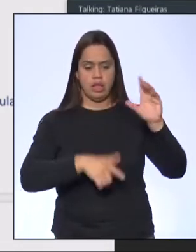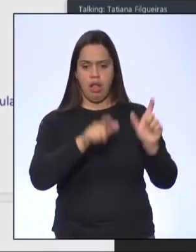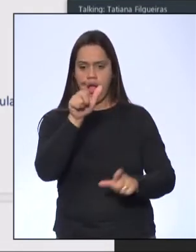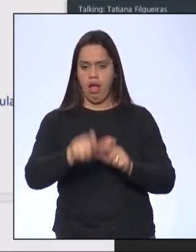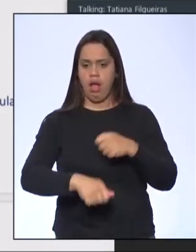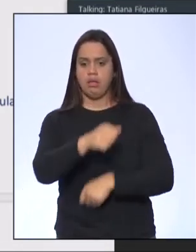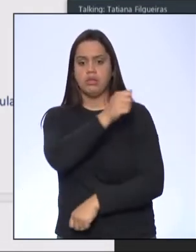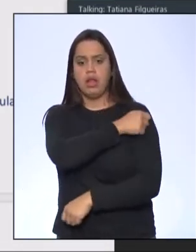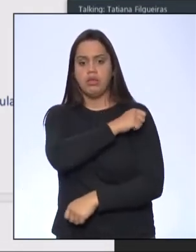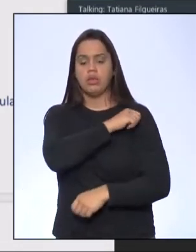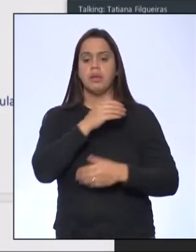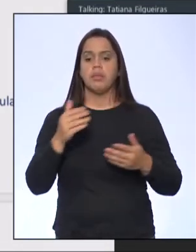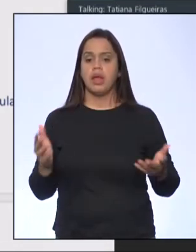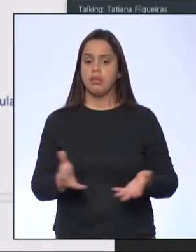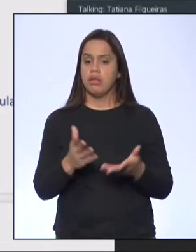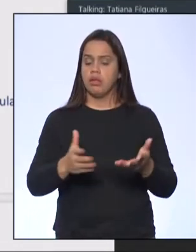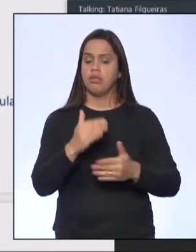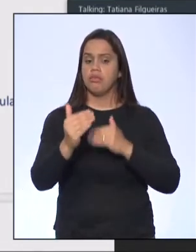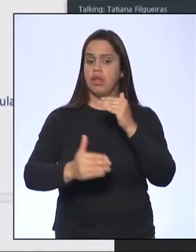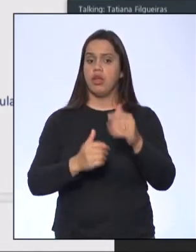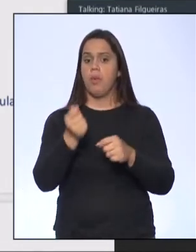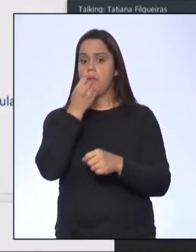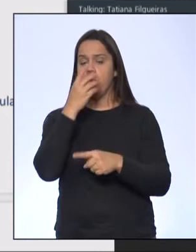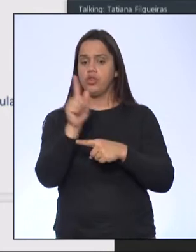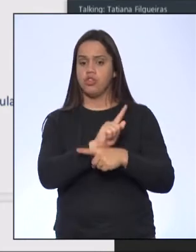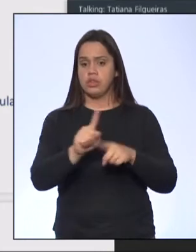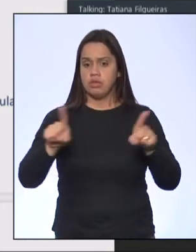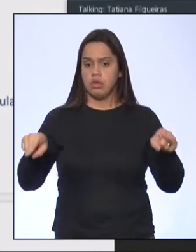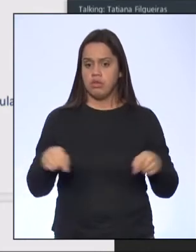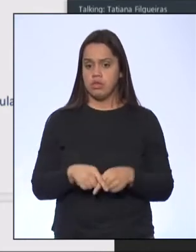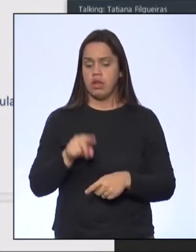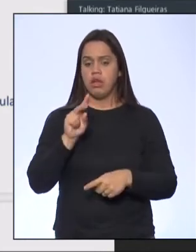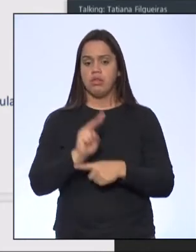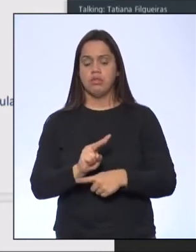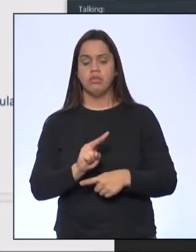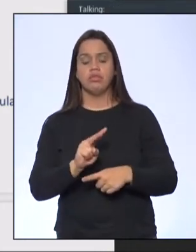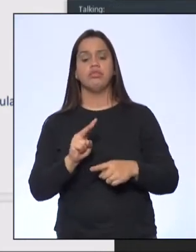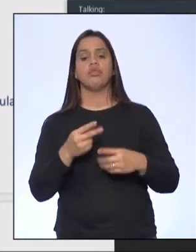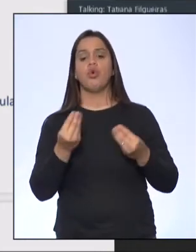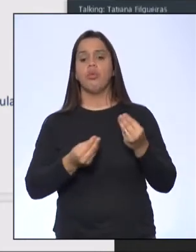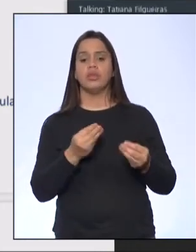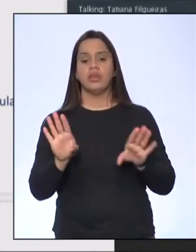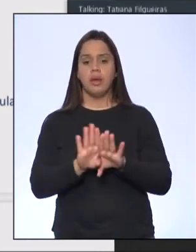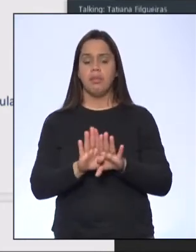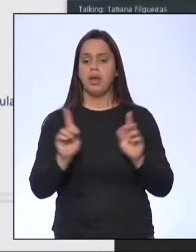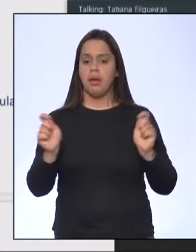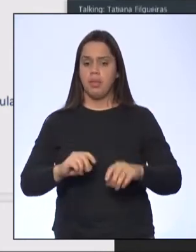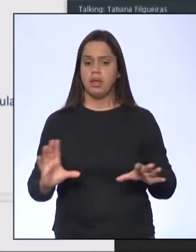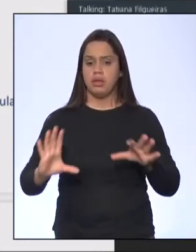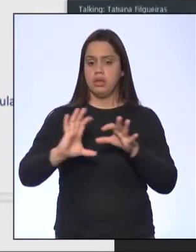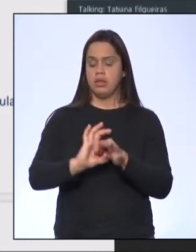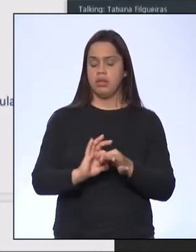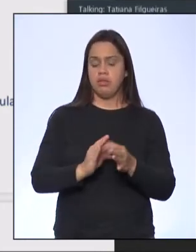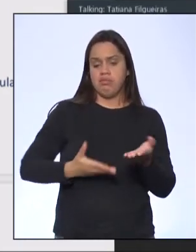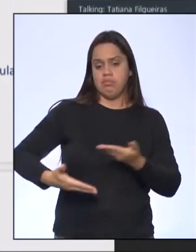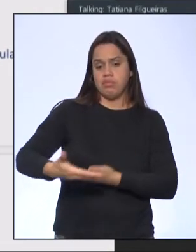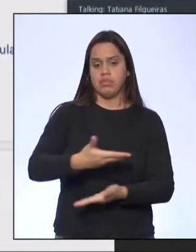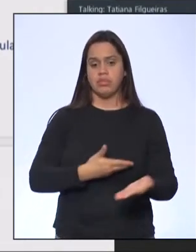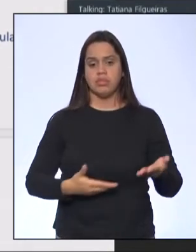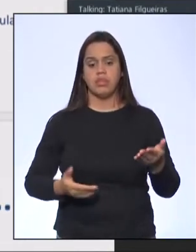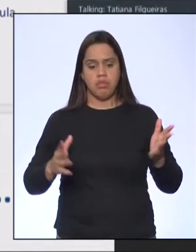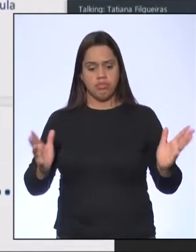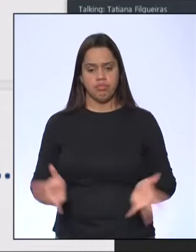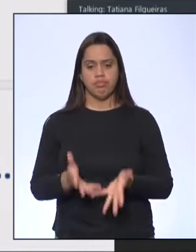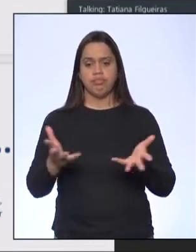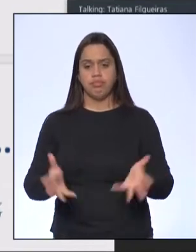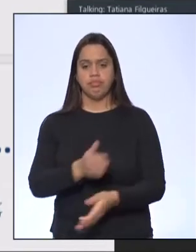estudantes, promover boa gestão de sala de aula, ser capaz de estabelecer vínculos, exercer colaboração e empatia, motivar